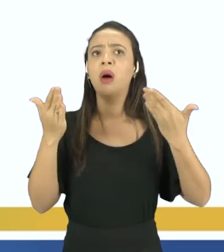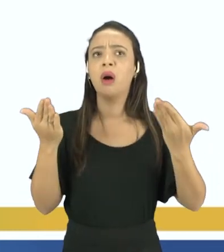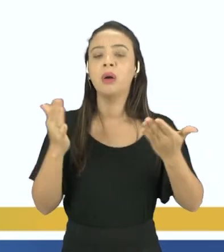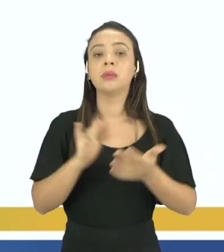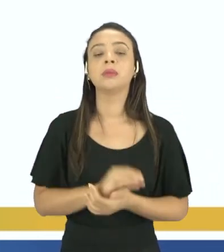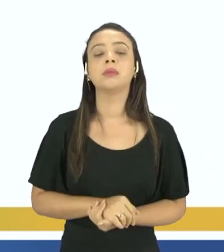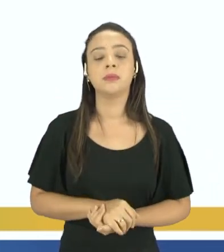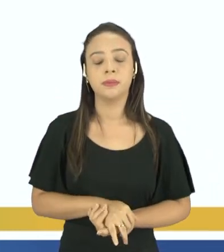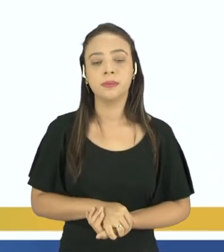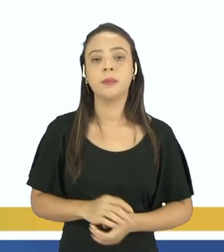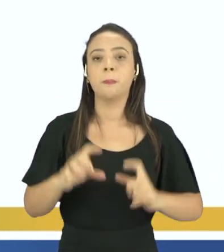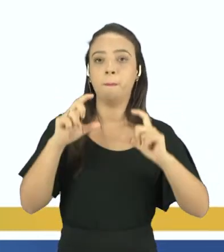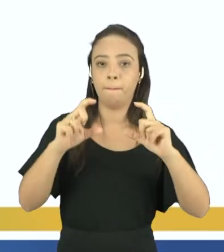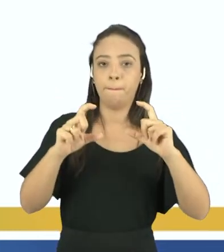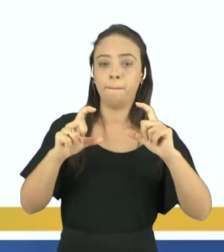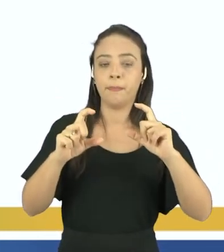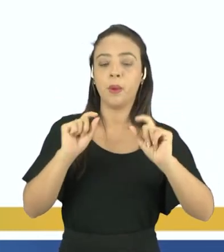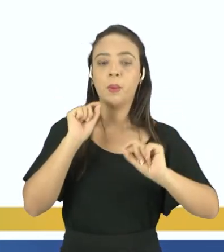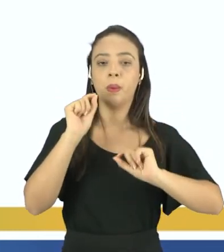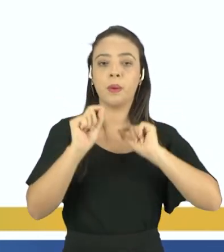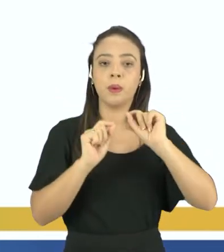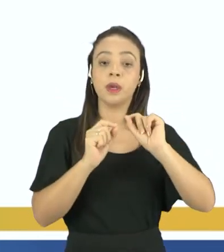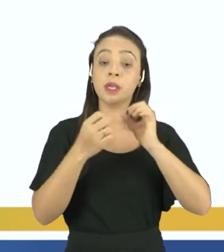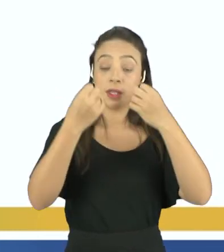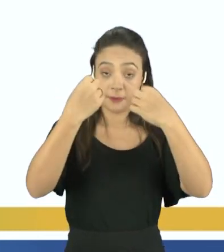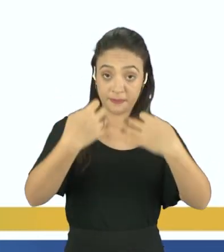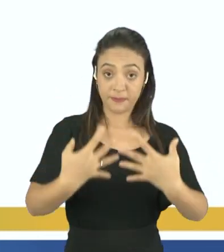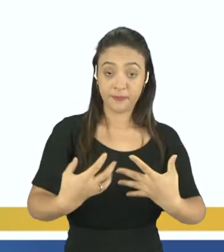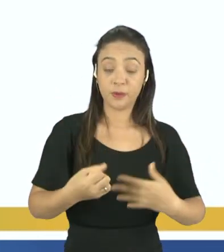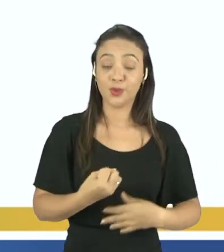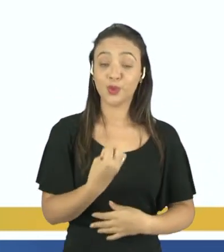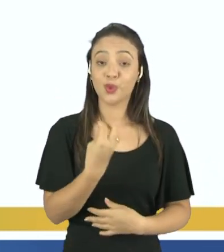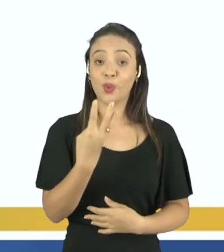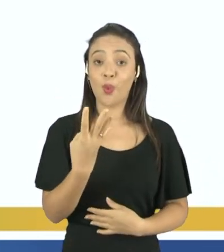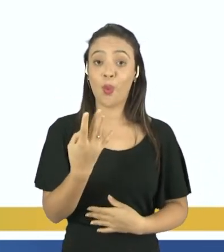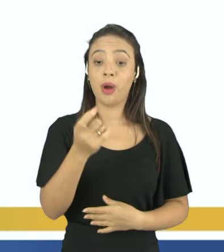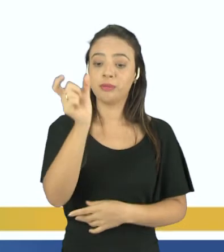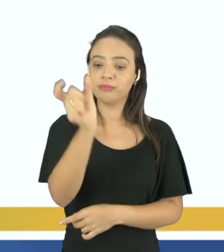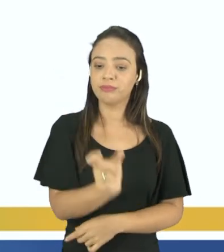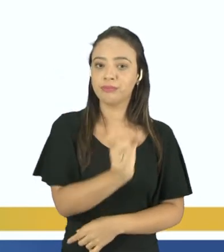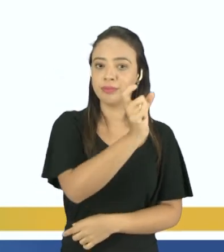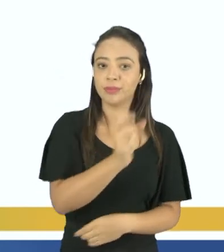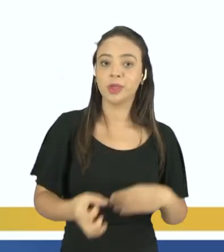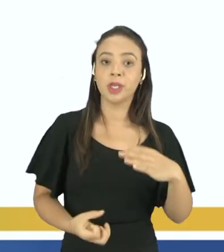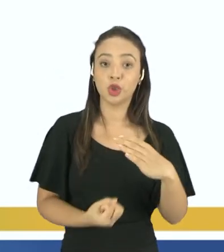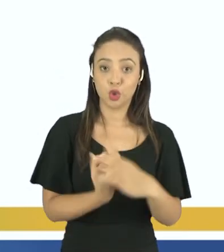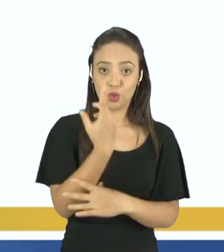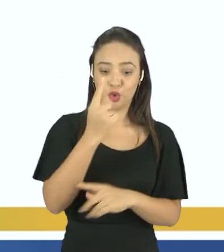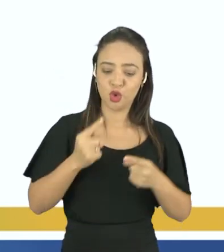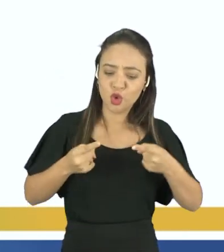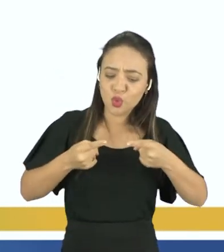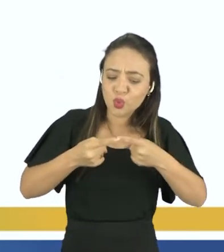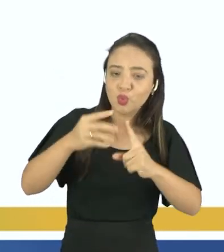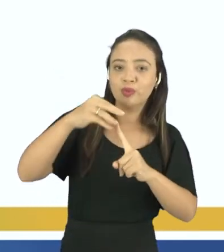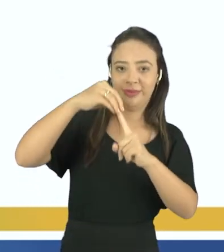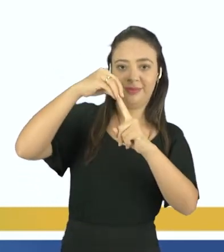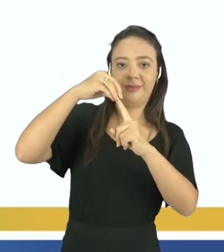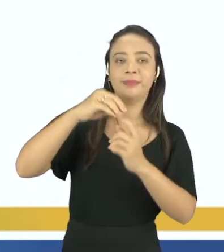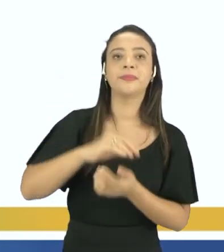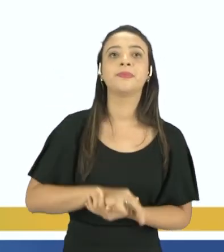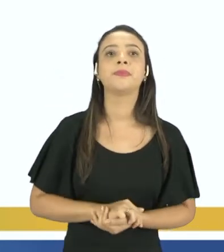a relação que eu vou utilizar EA relação que informa a quantidade de diagonais que partem de um único vértice certo